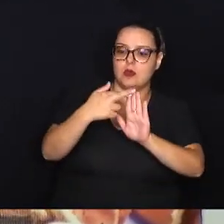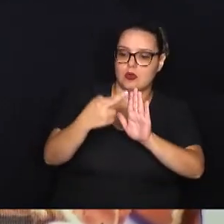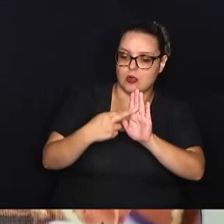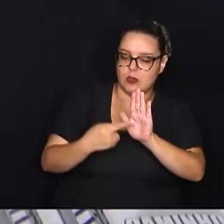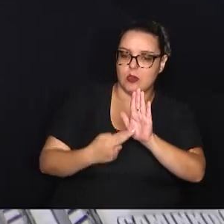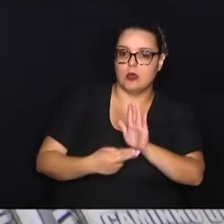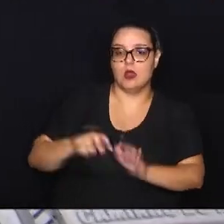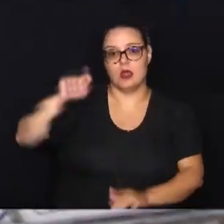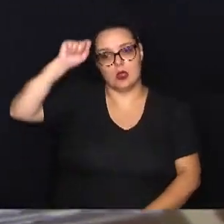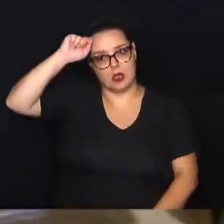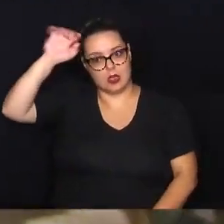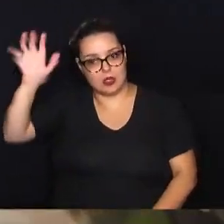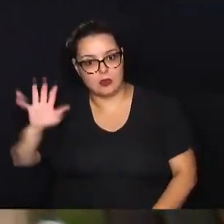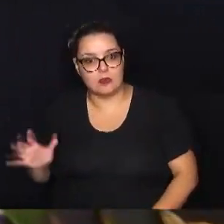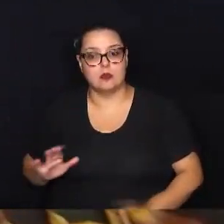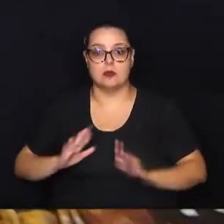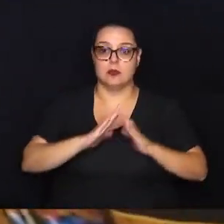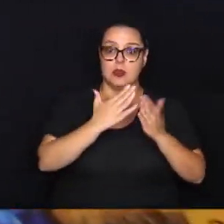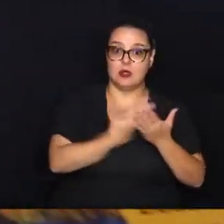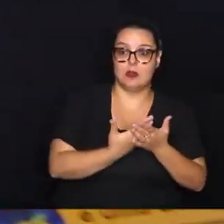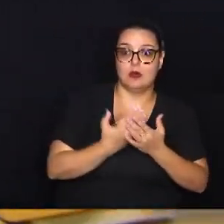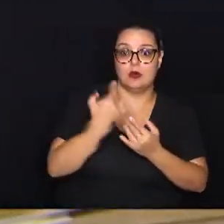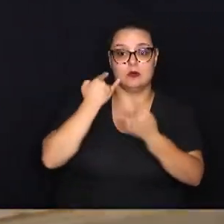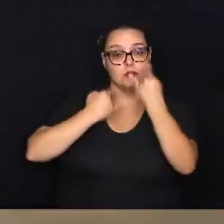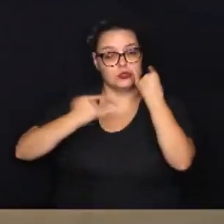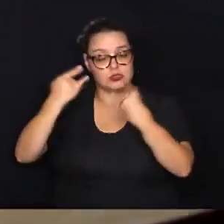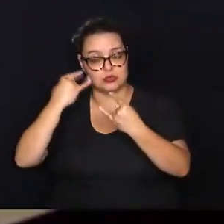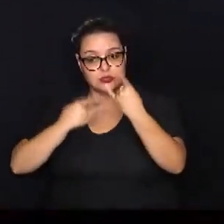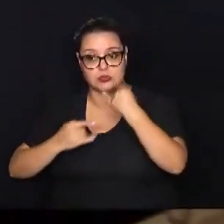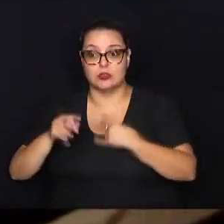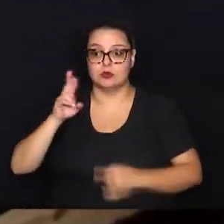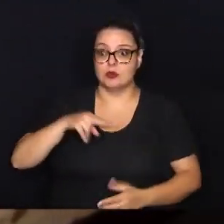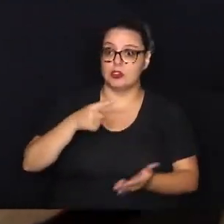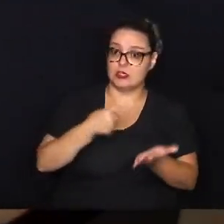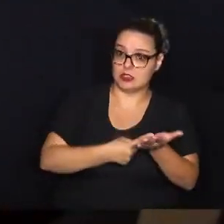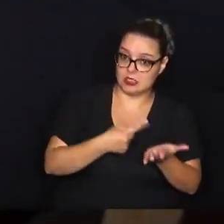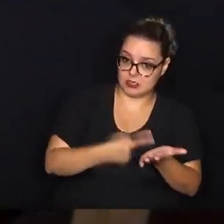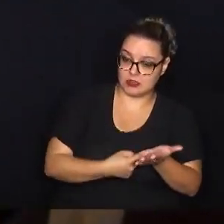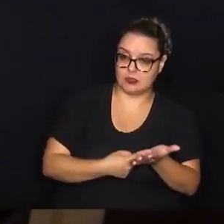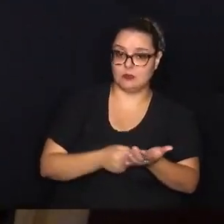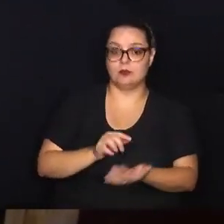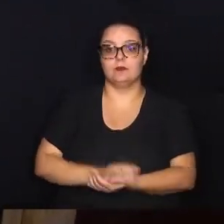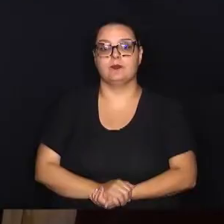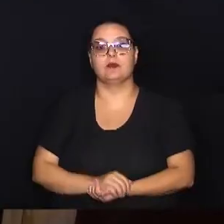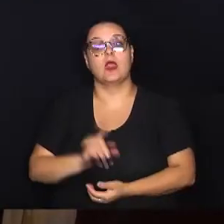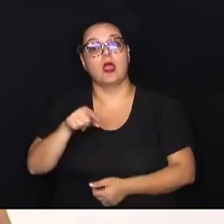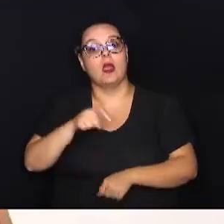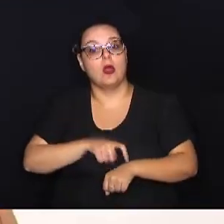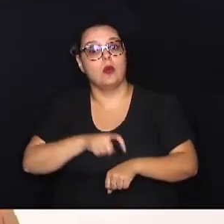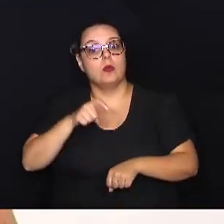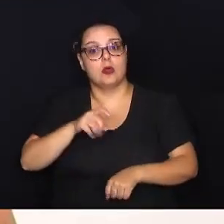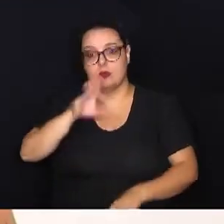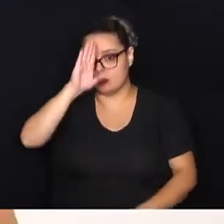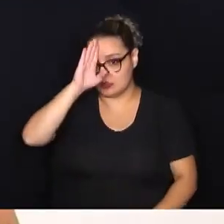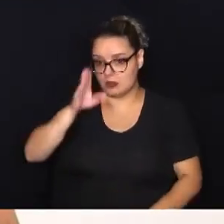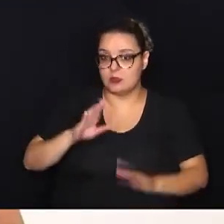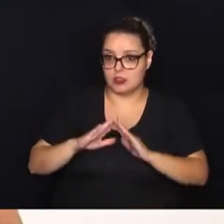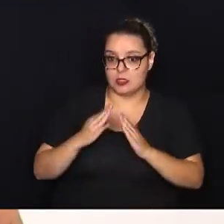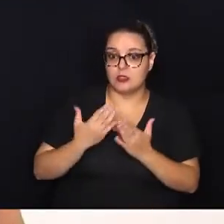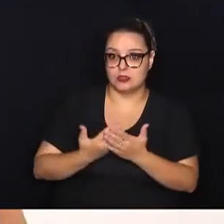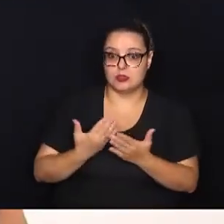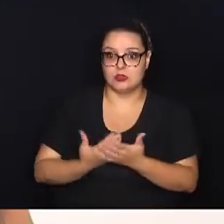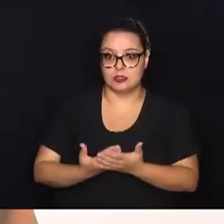as escolas e o público interessado mediante agendamento. Que é o momento, né, que principalmente as escolas, que tem, né, a